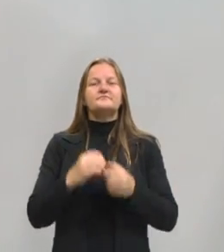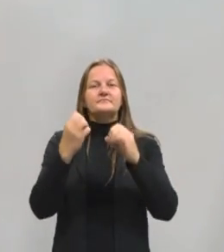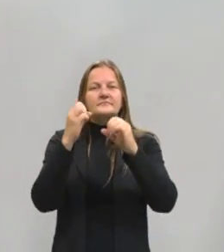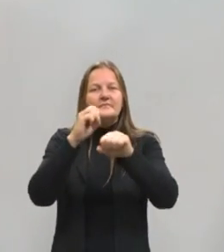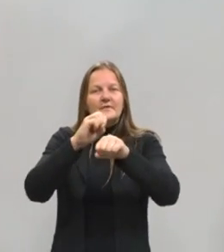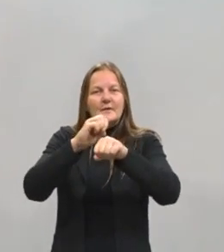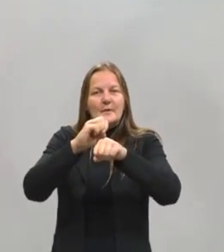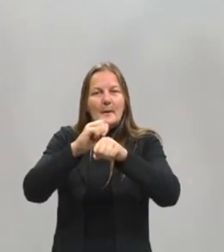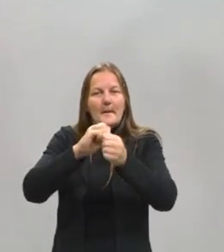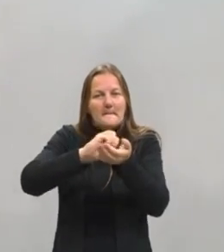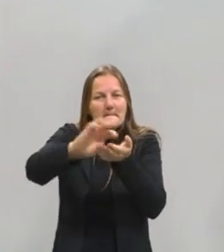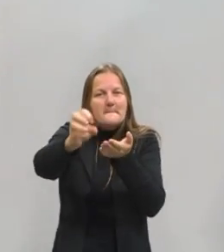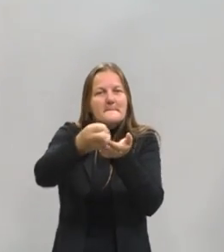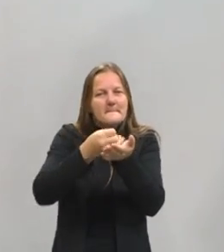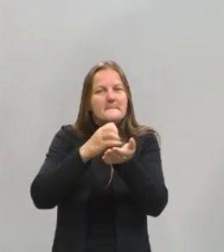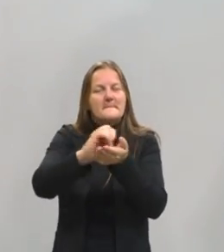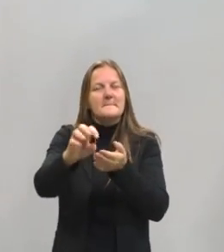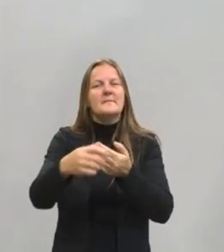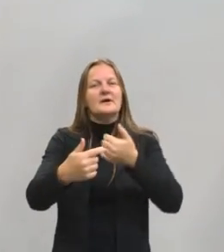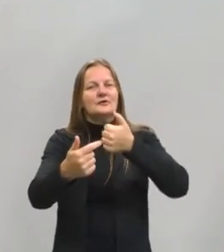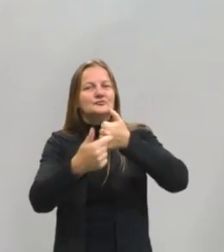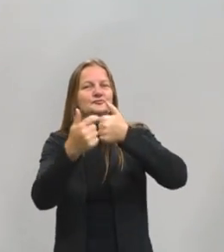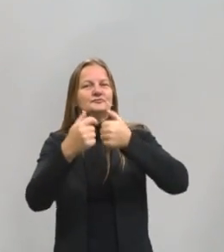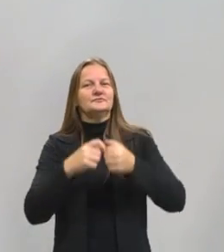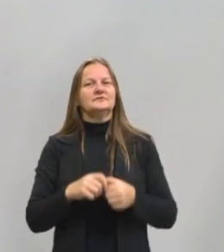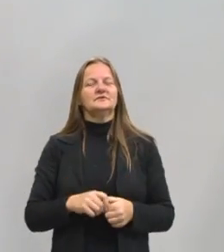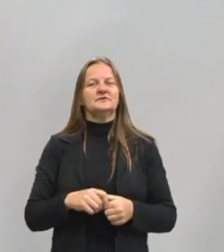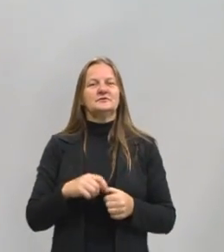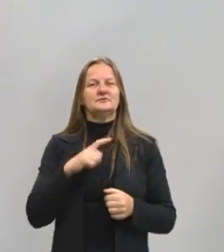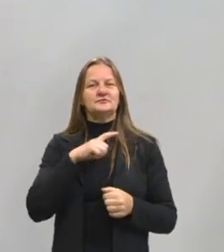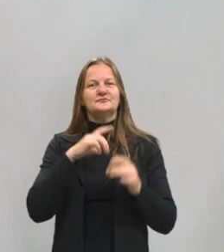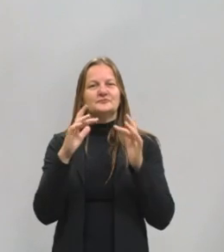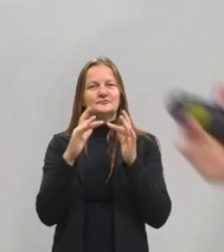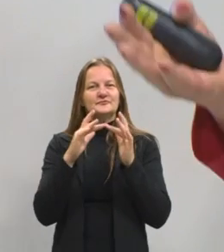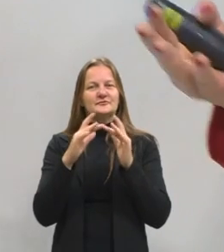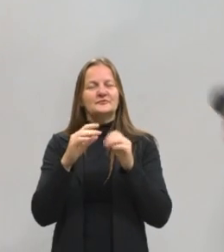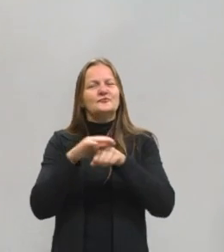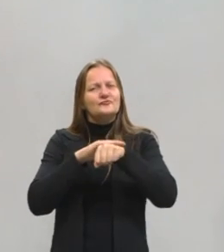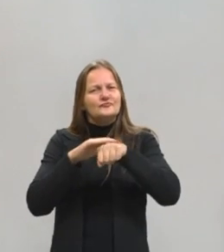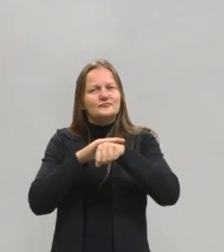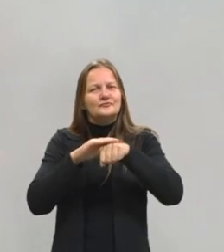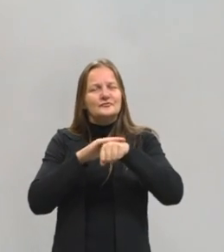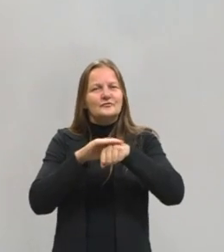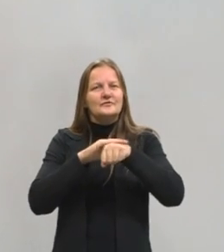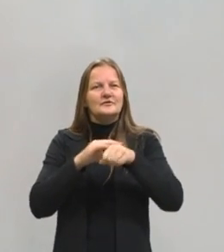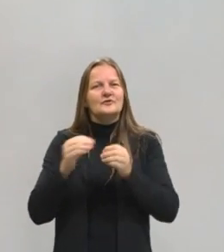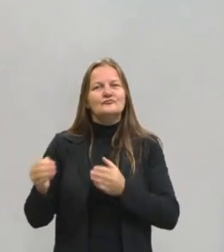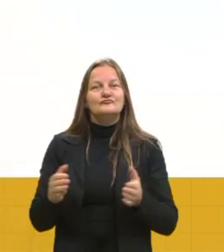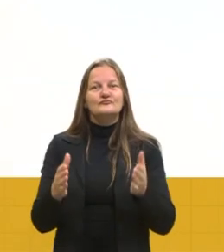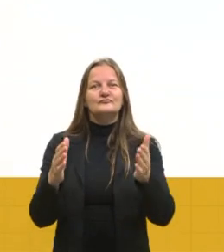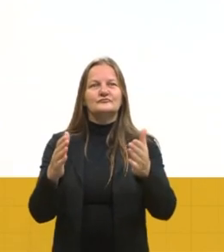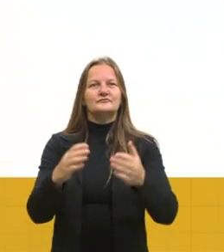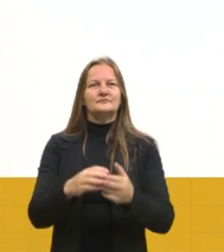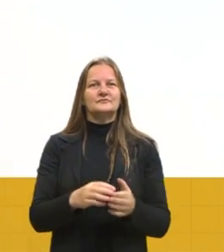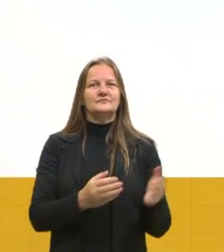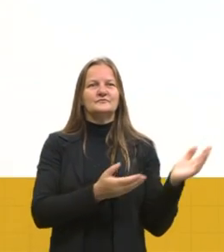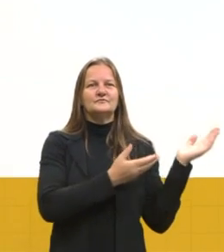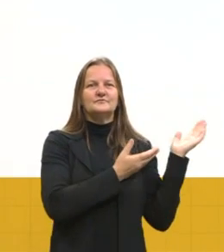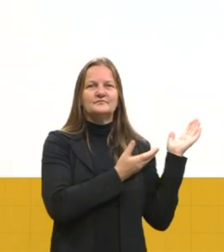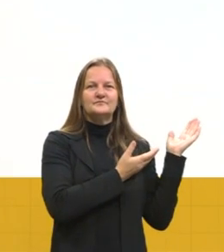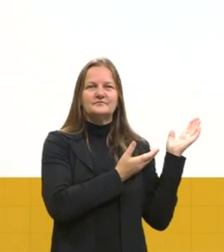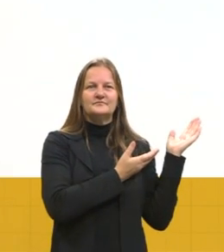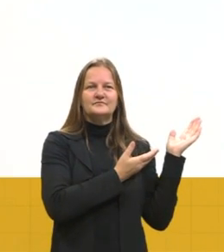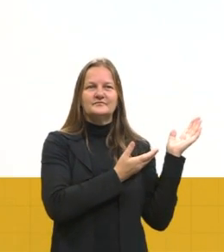marquem nos stories, para que a gente possa manter esse contato e conversar durante essa caminhada. A gente chega